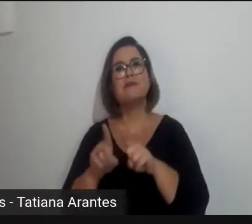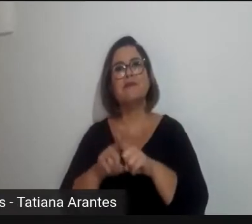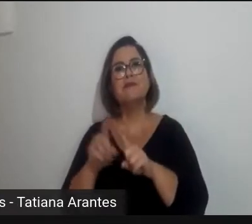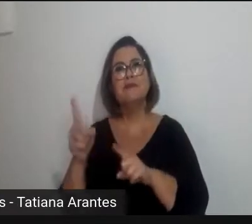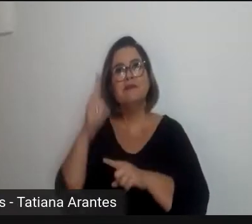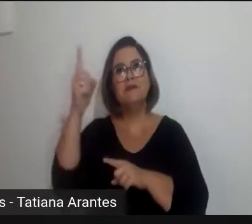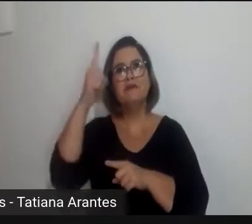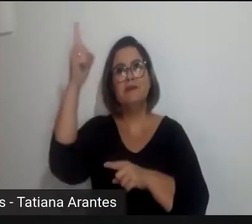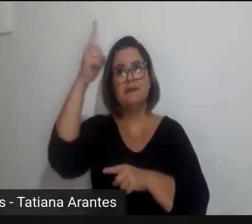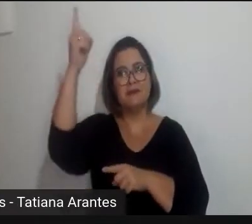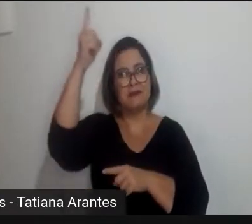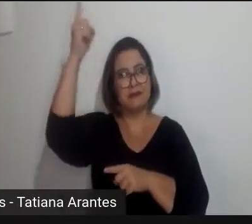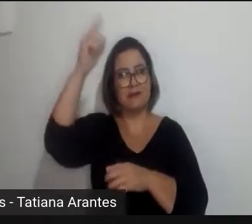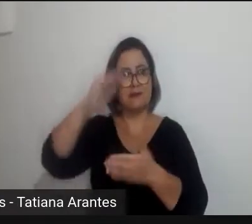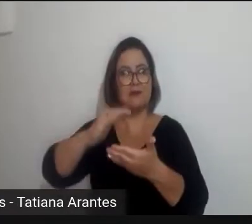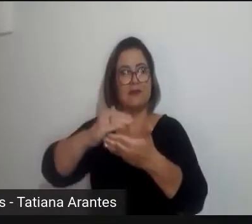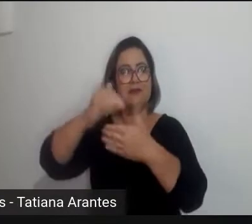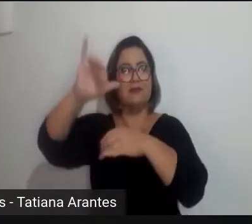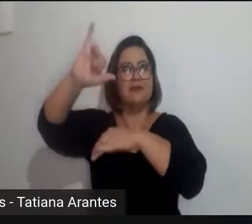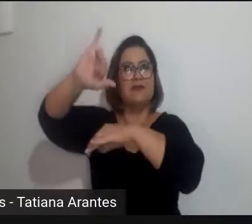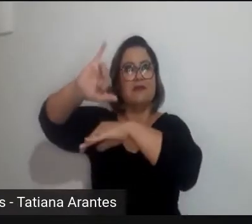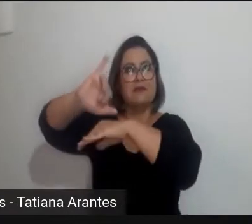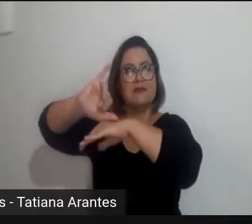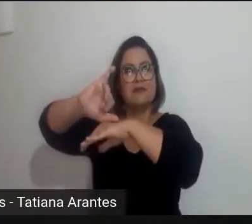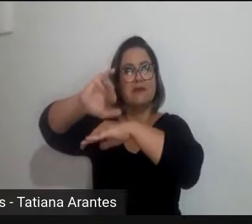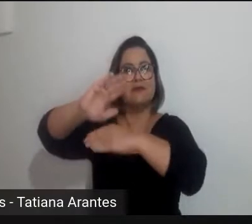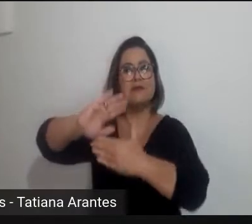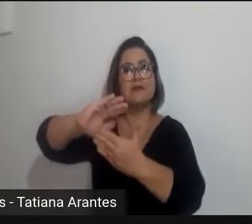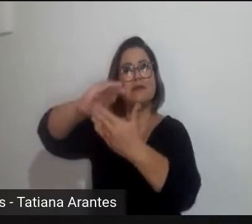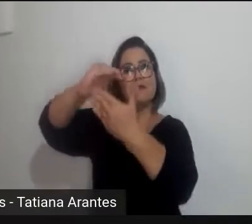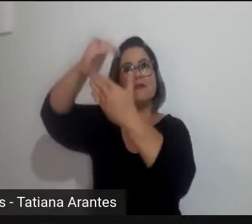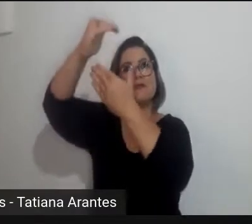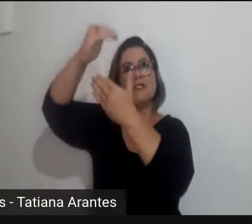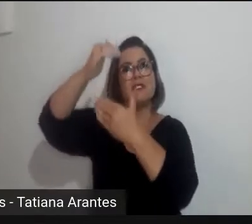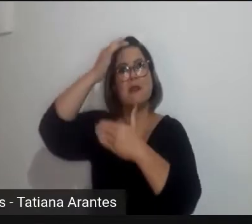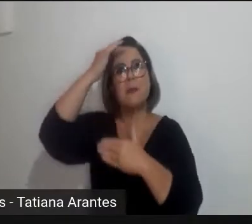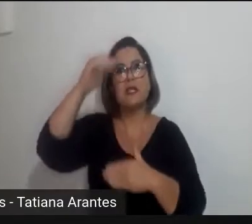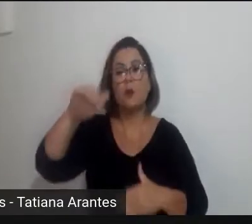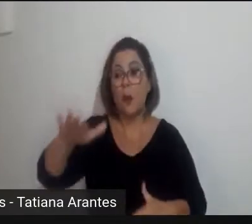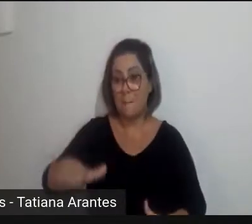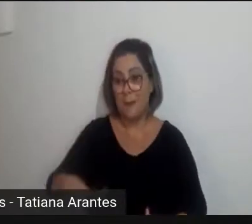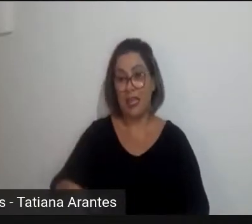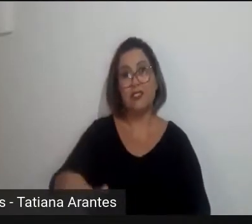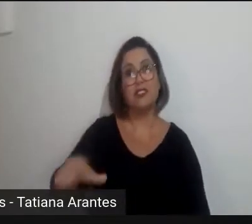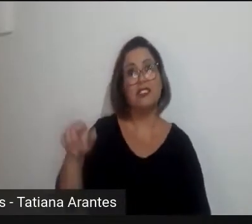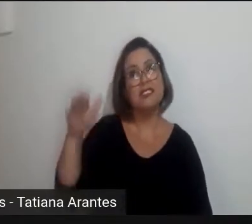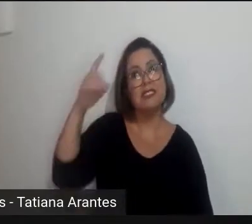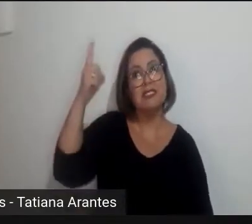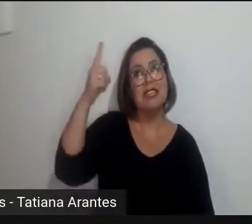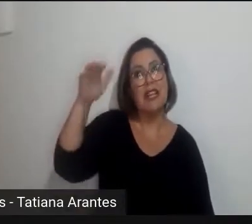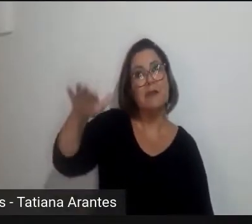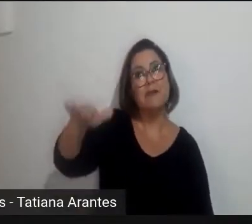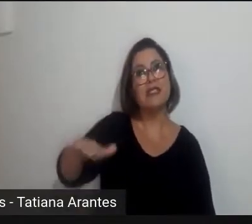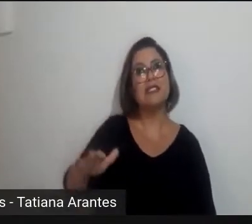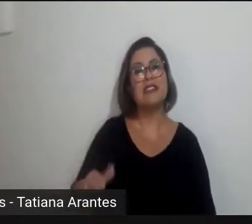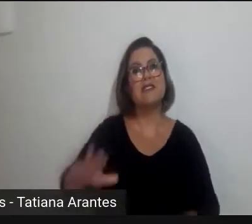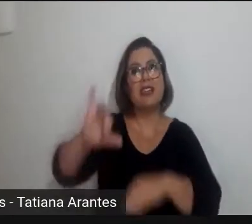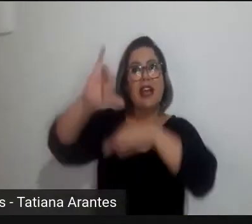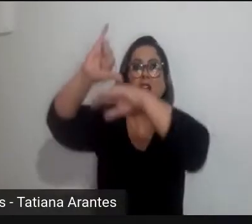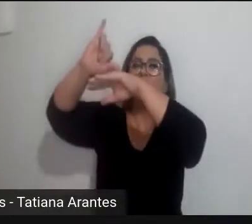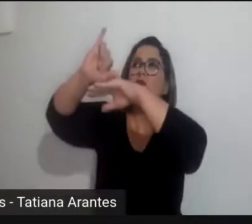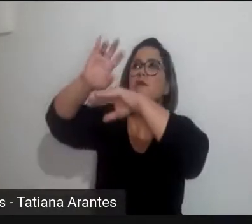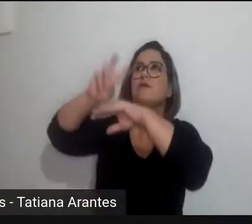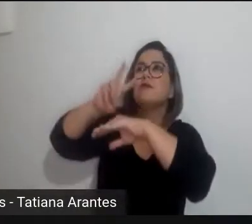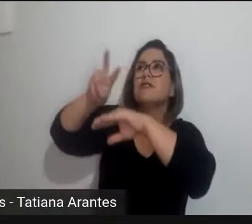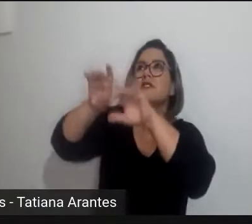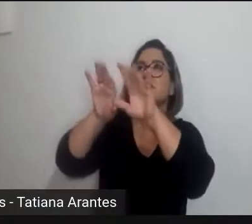mais. Isso atende as pessoas mais baixas e as pessoas muito altas. Ele serve tanto para o notebook,